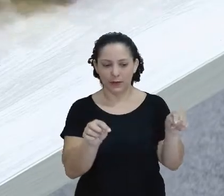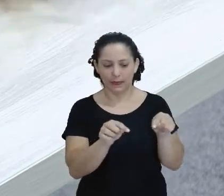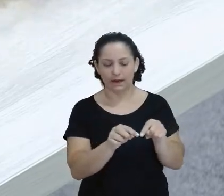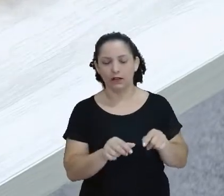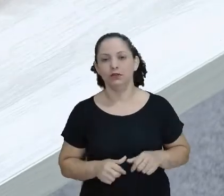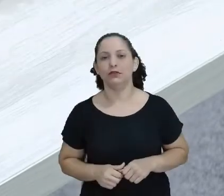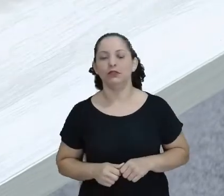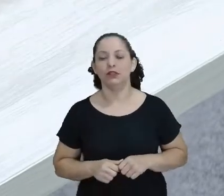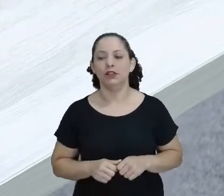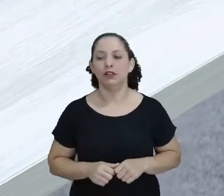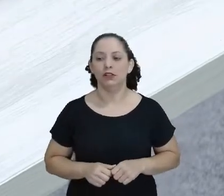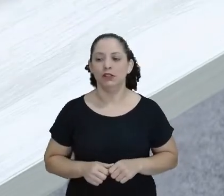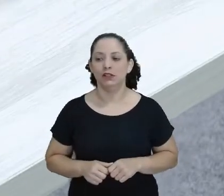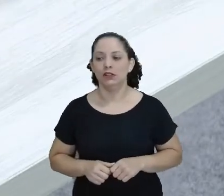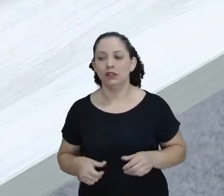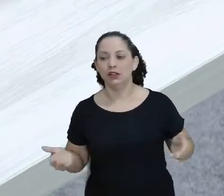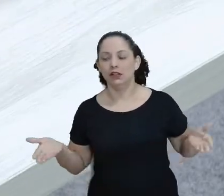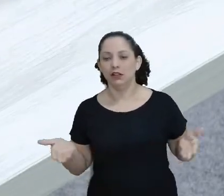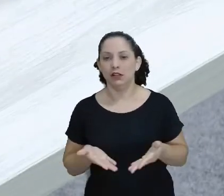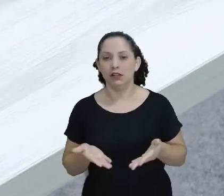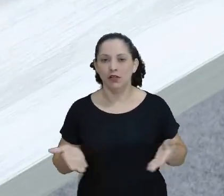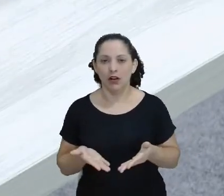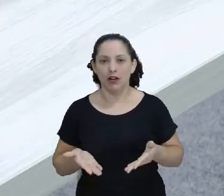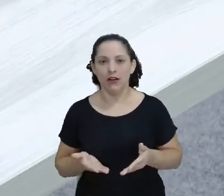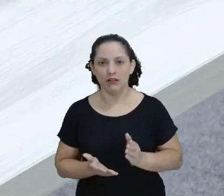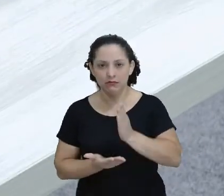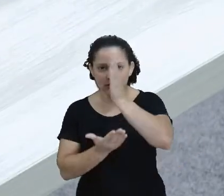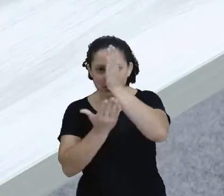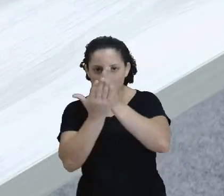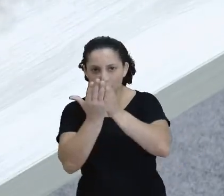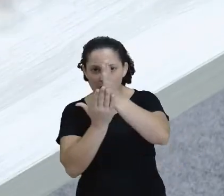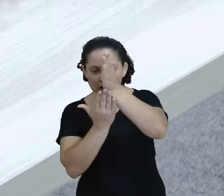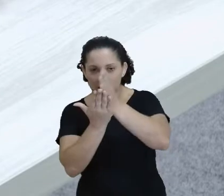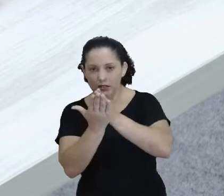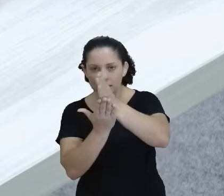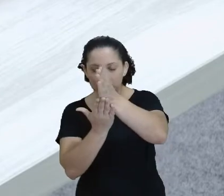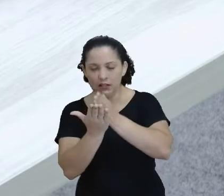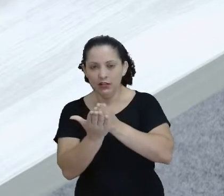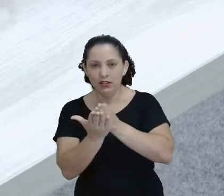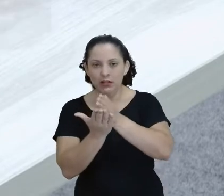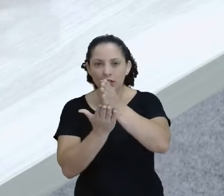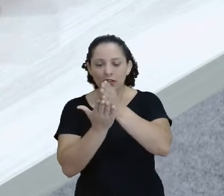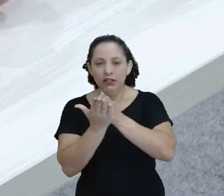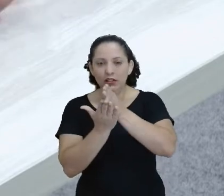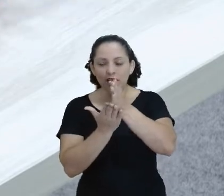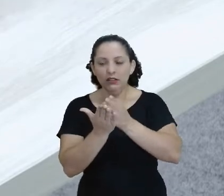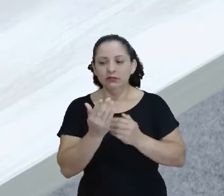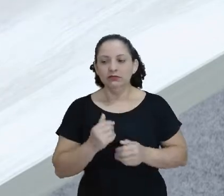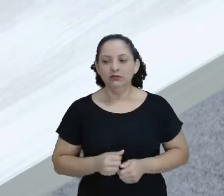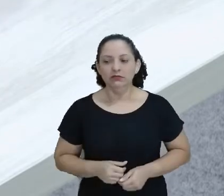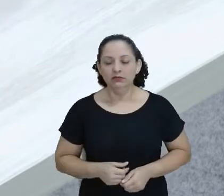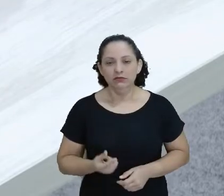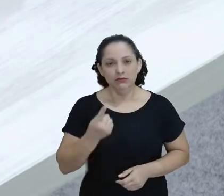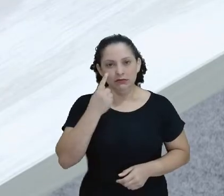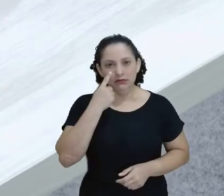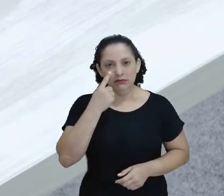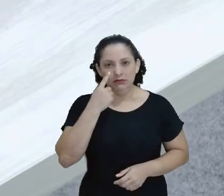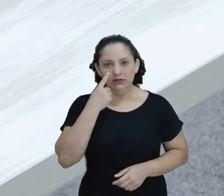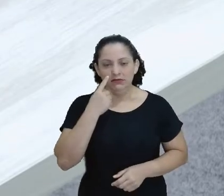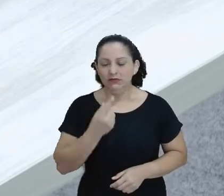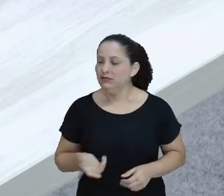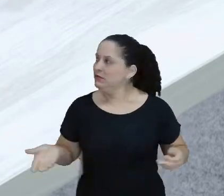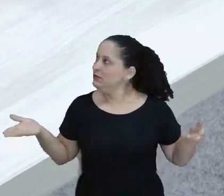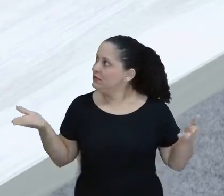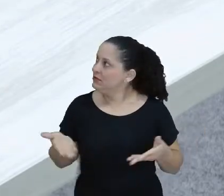Então, eu vou medir aqui agora, ó, esse triângulo. Deixa eu colocar ele aqui. Então, observem que agora eu